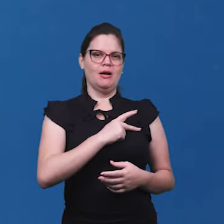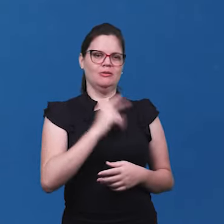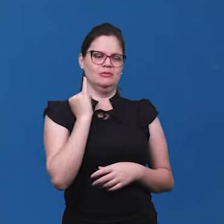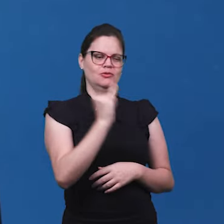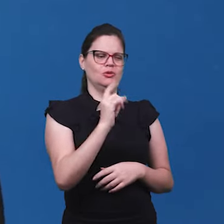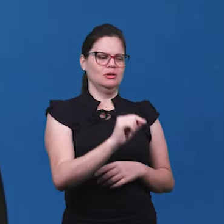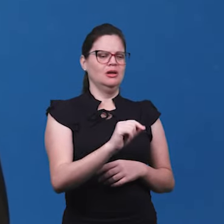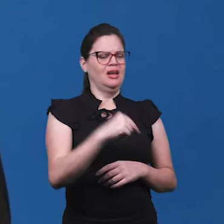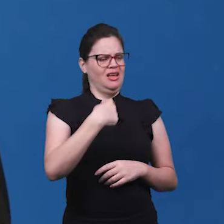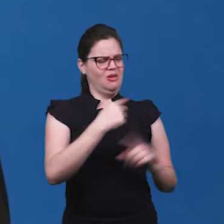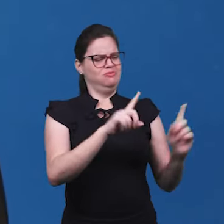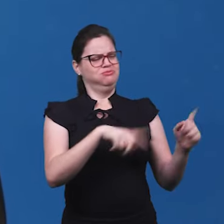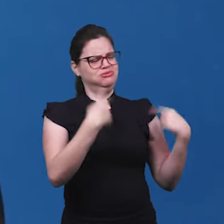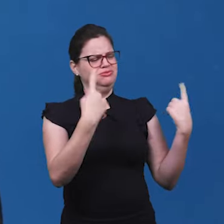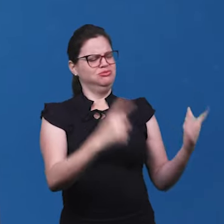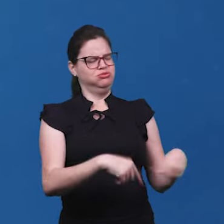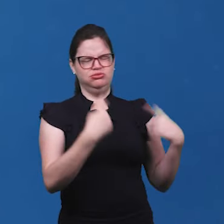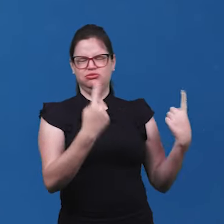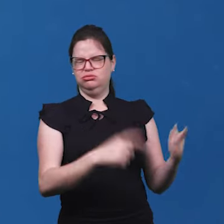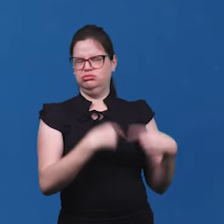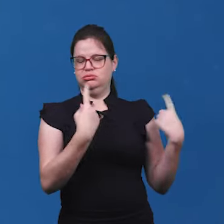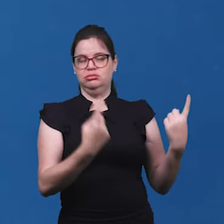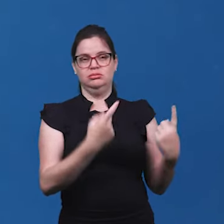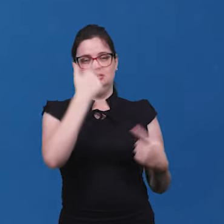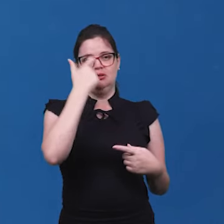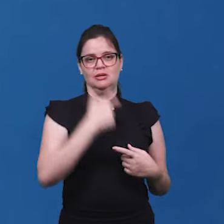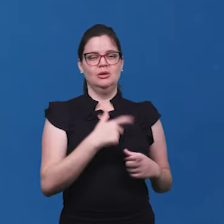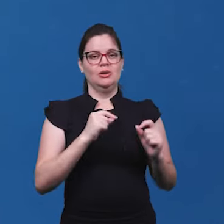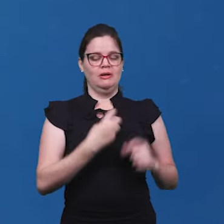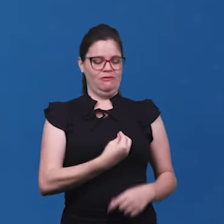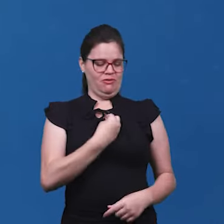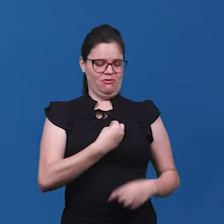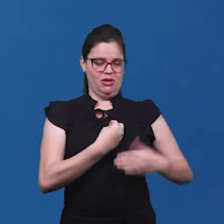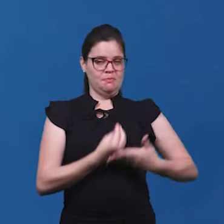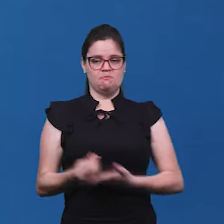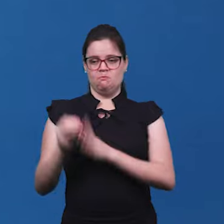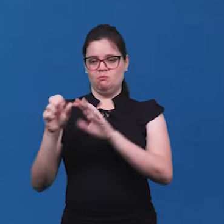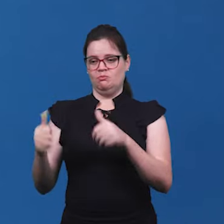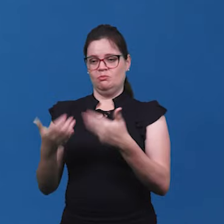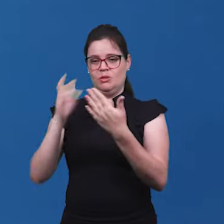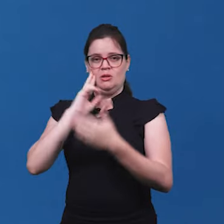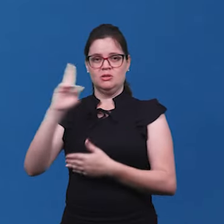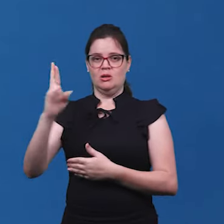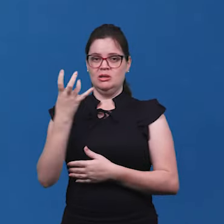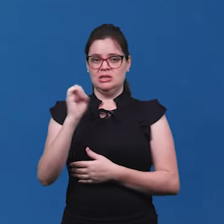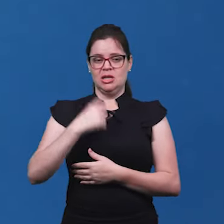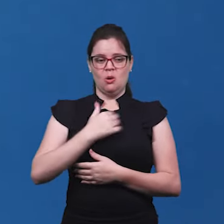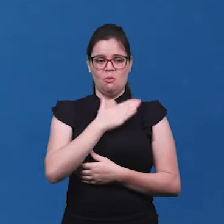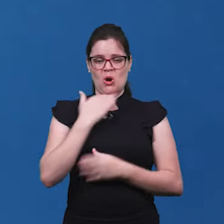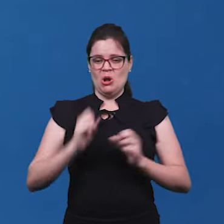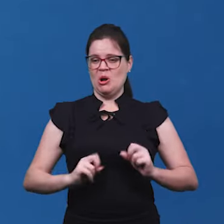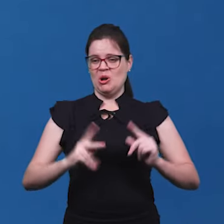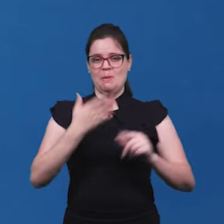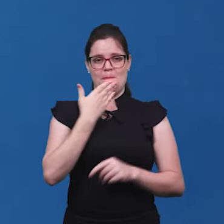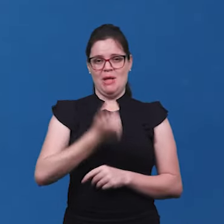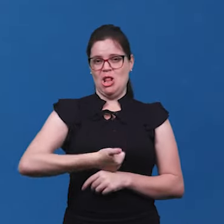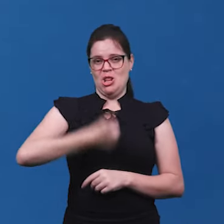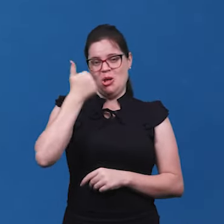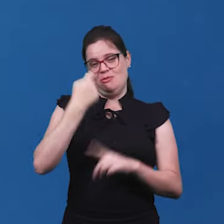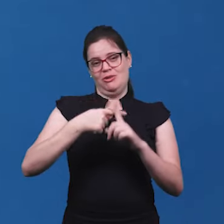Era cheio de tantas perseguições que ele recebia, que ele dizia assim, para mim o viver é Cristo e o morrer é lucro.